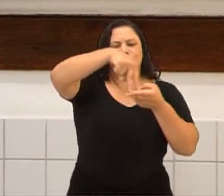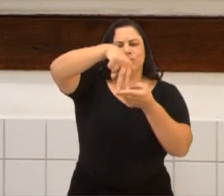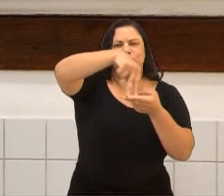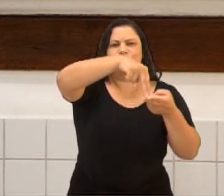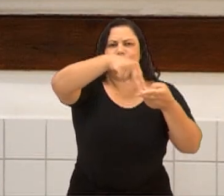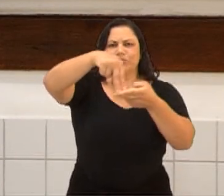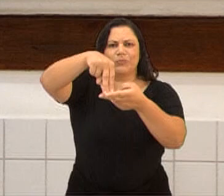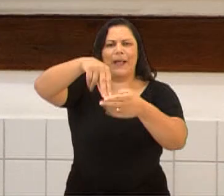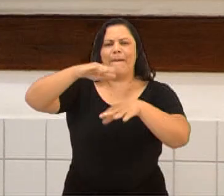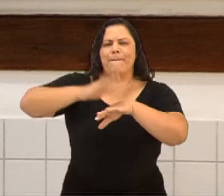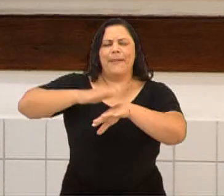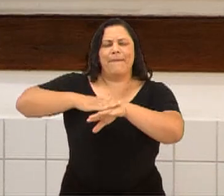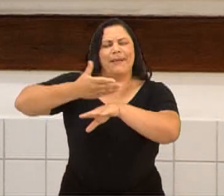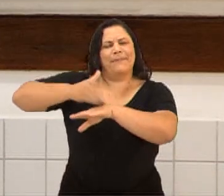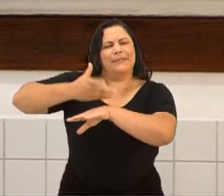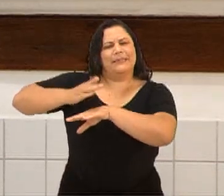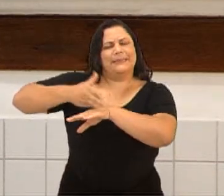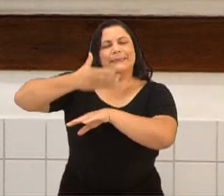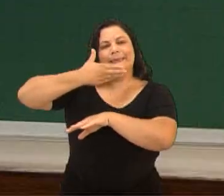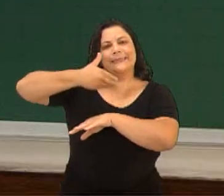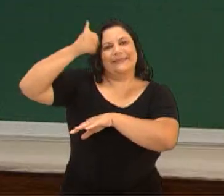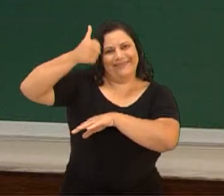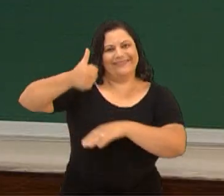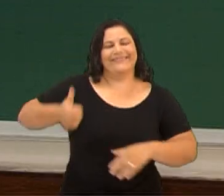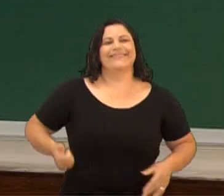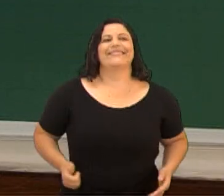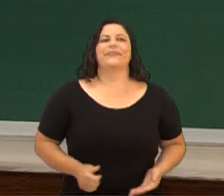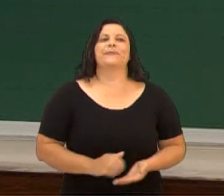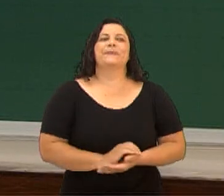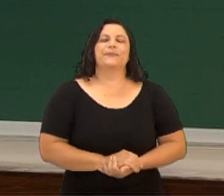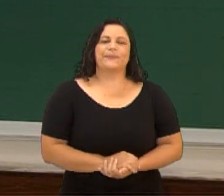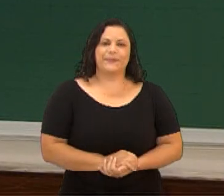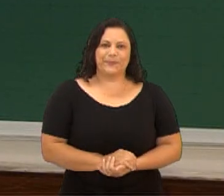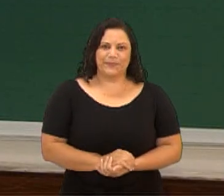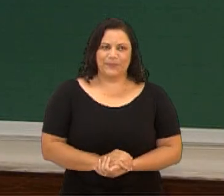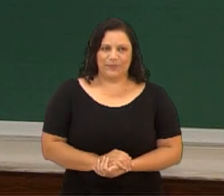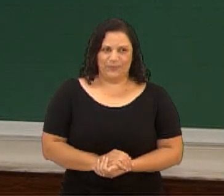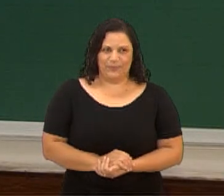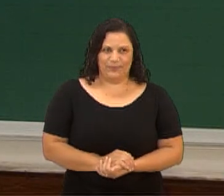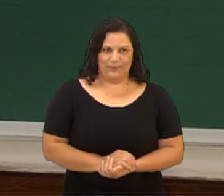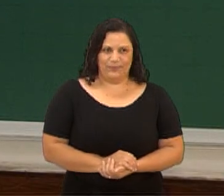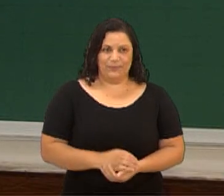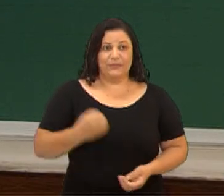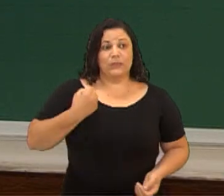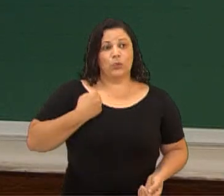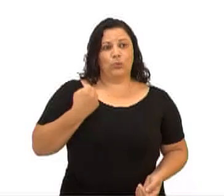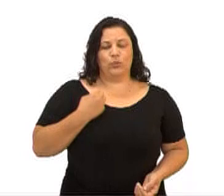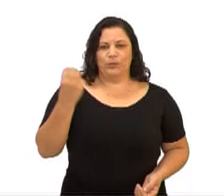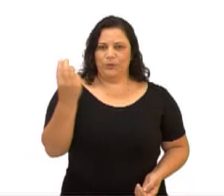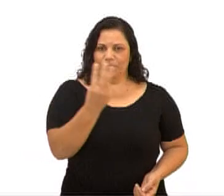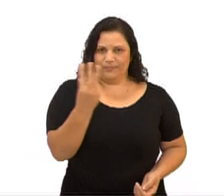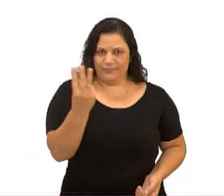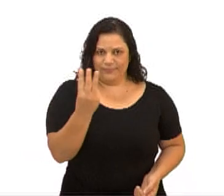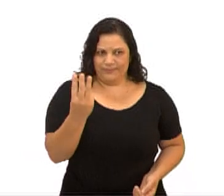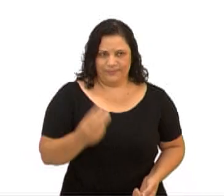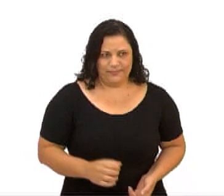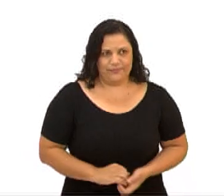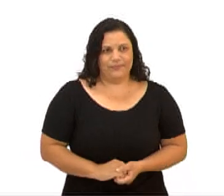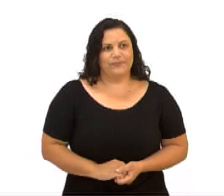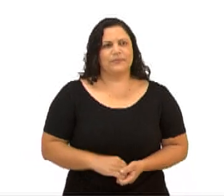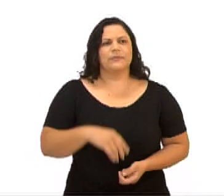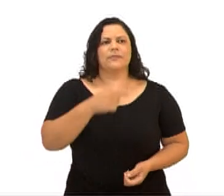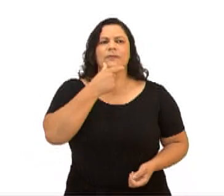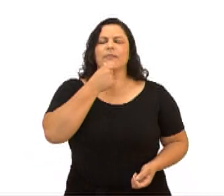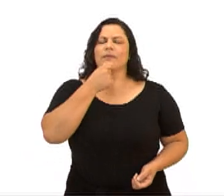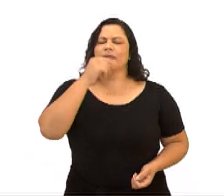manobra, melhor fica, não é mesmo? Vamos mais um pouquinho então. Praticando 3. Fábio irá